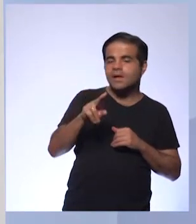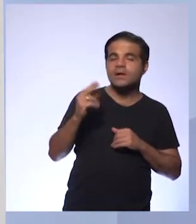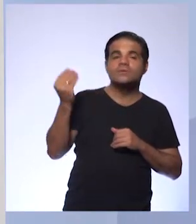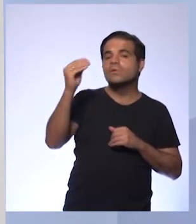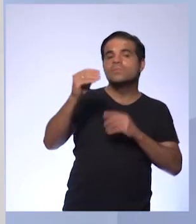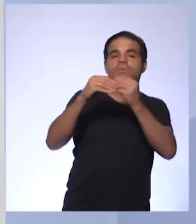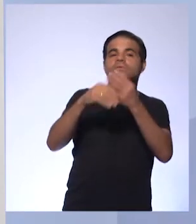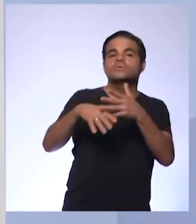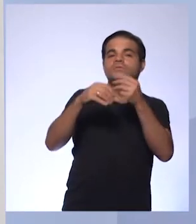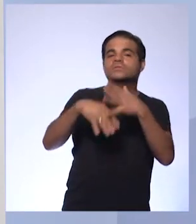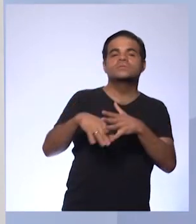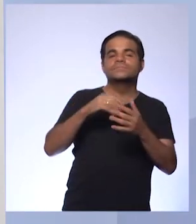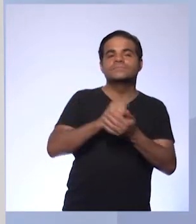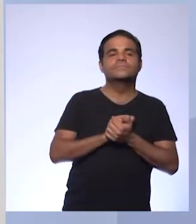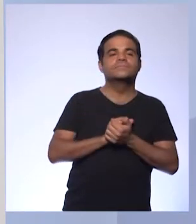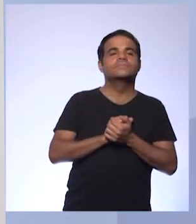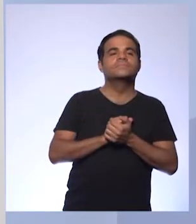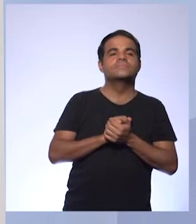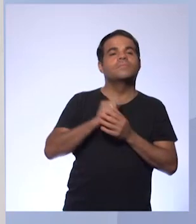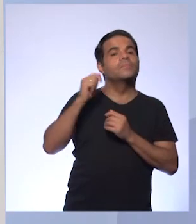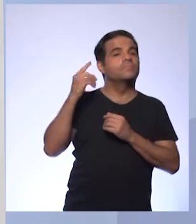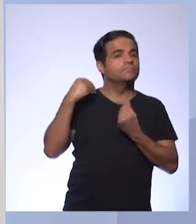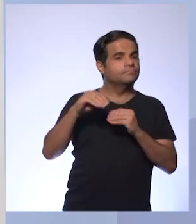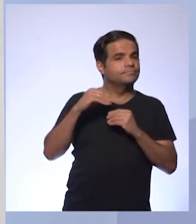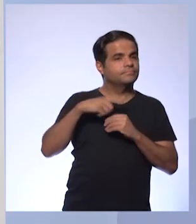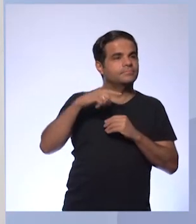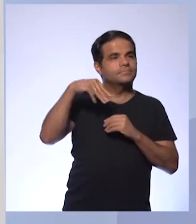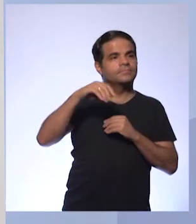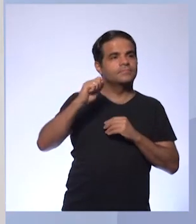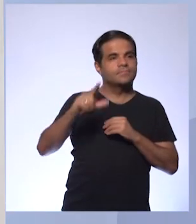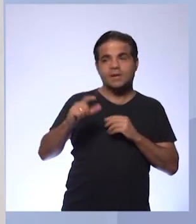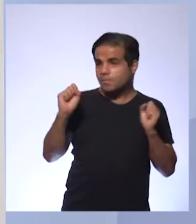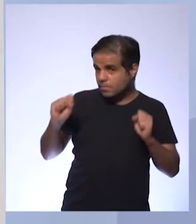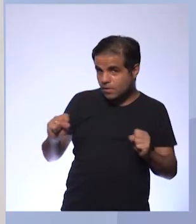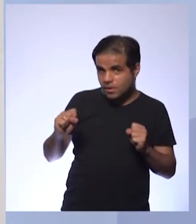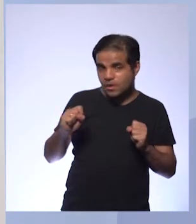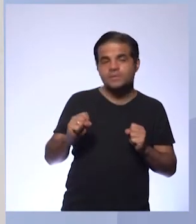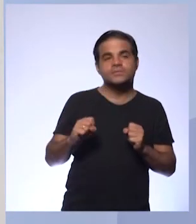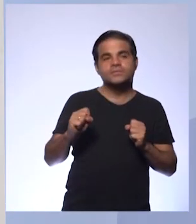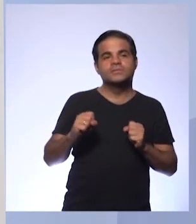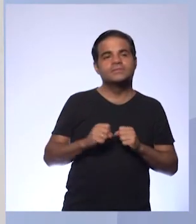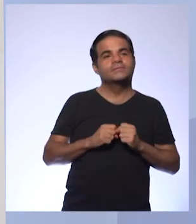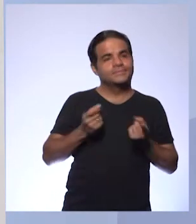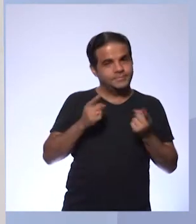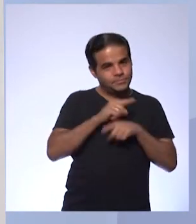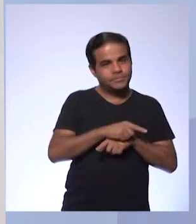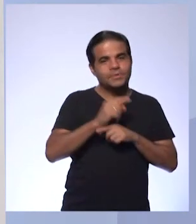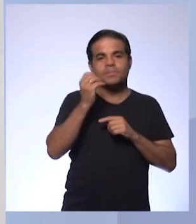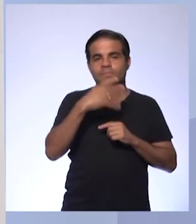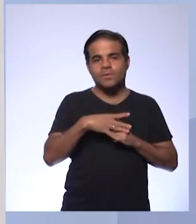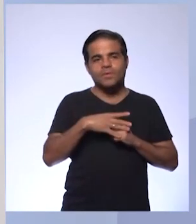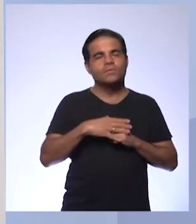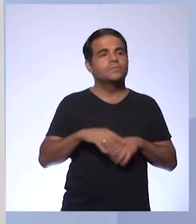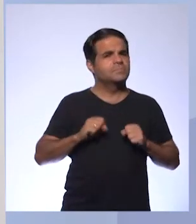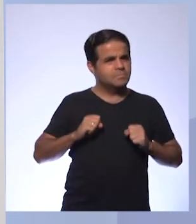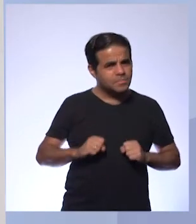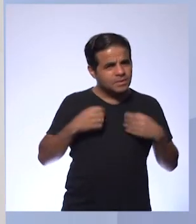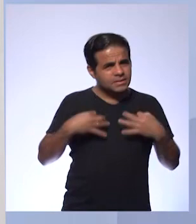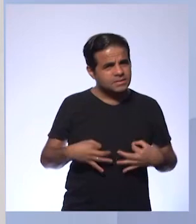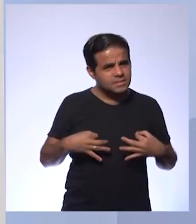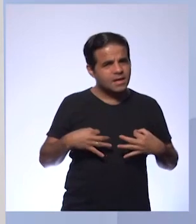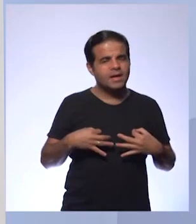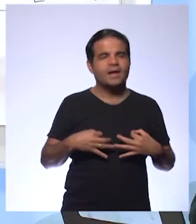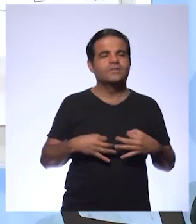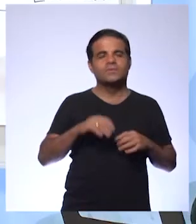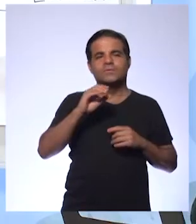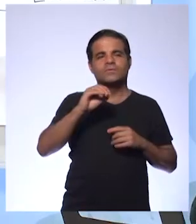no chat, ideia? É, apareceu um mal com L aqui. E pode. Se opondo a bom, né? Aham. E pode isso. Não.